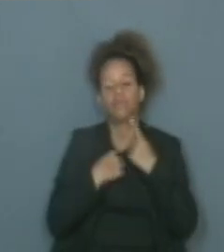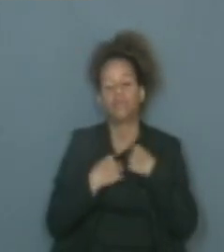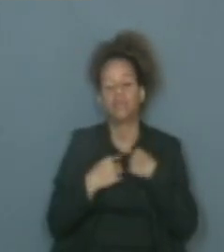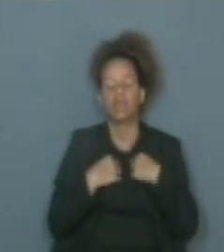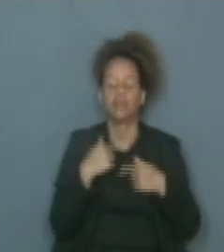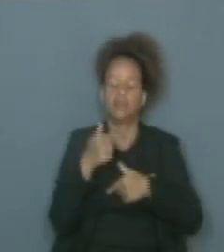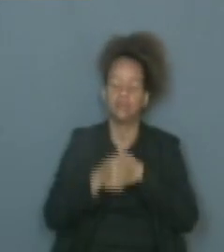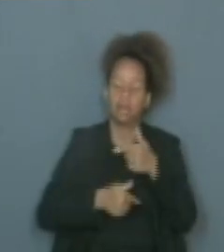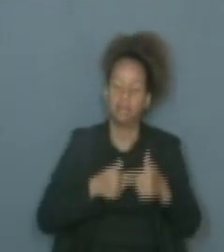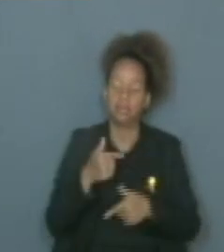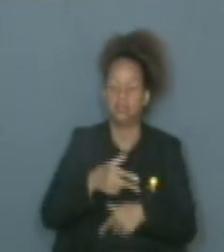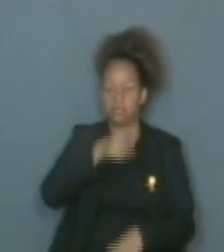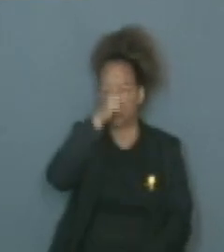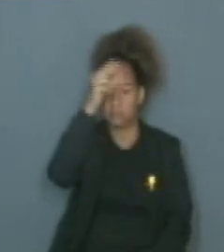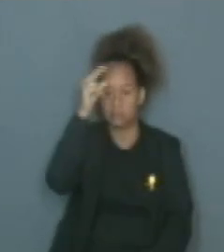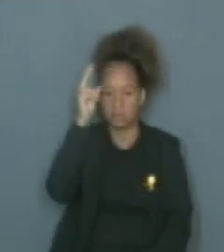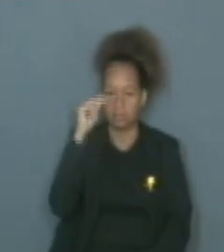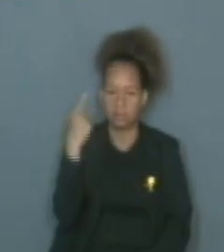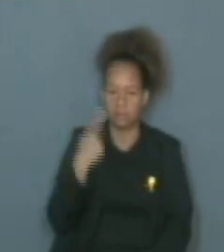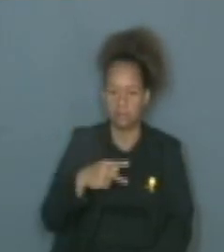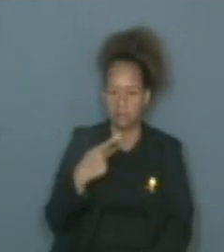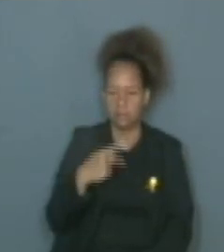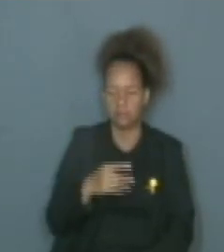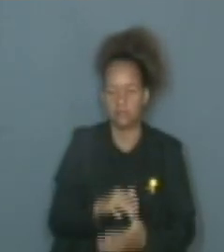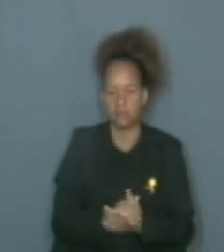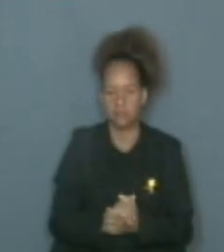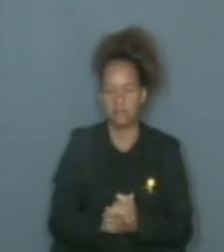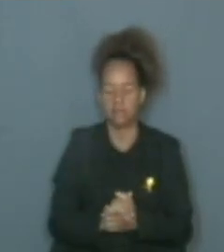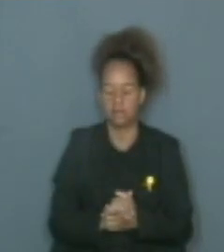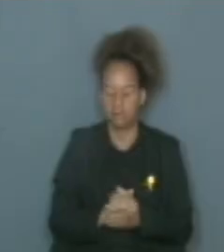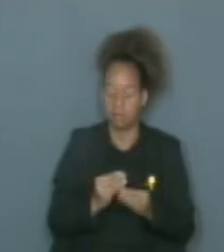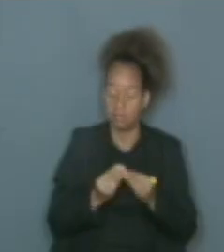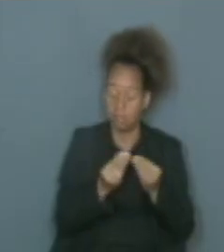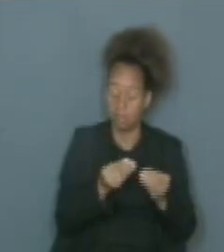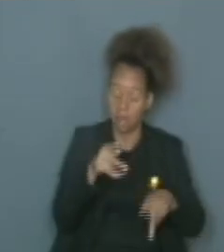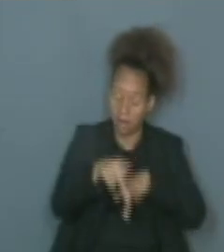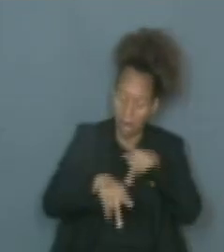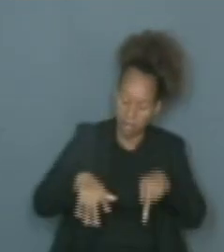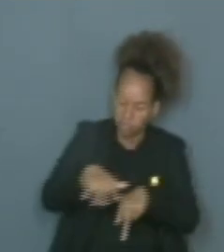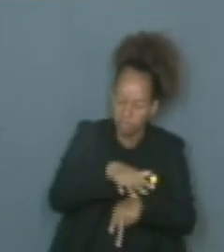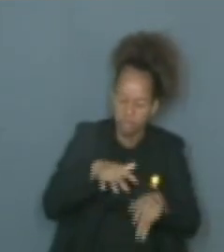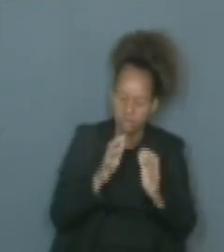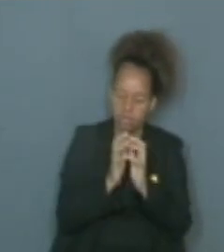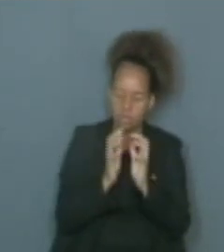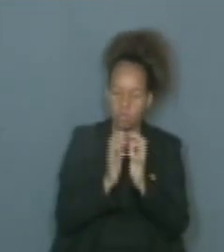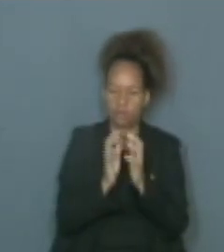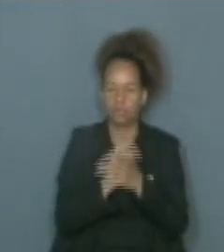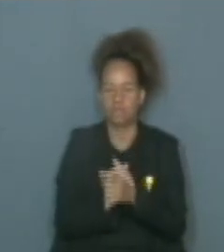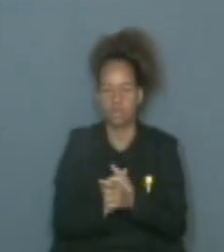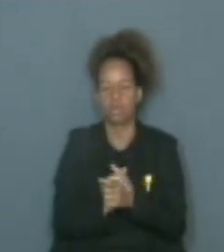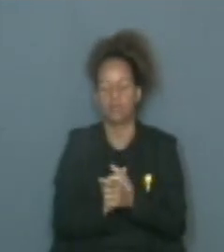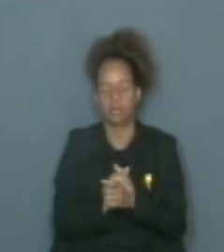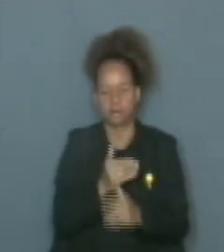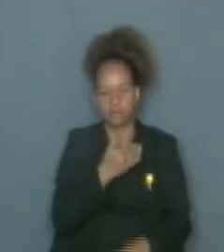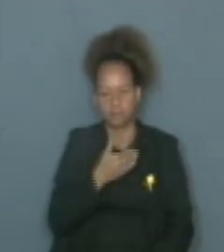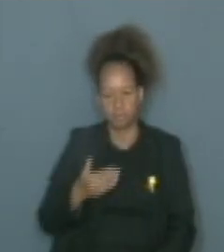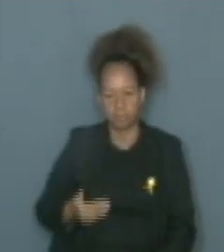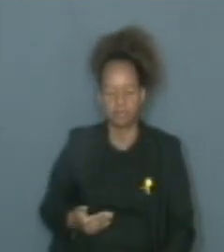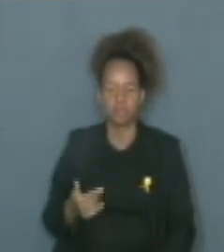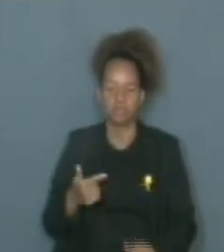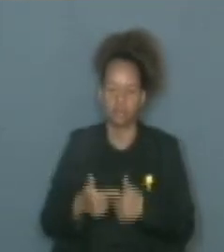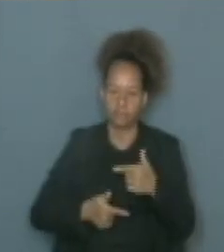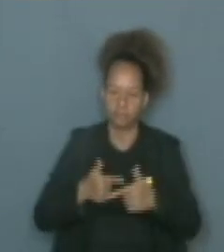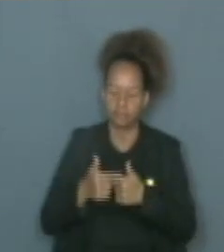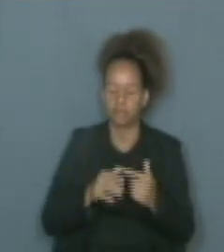servidores públicos, das pessoas que servem a população da cidade do Recife a partir do serviço público. O